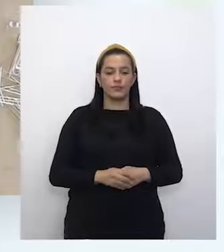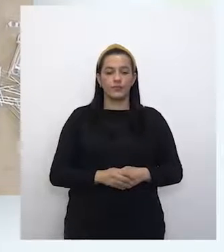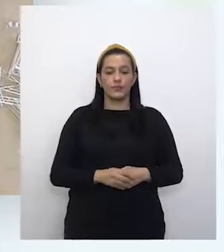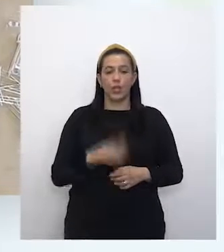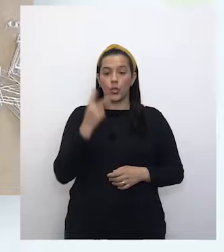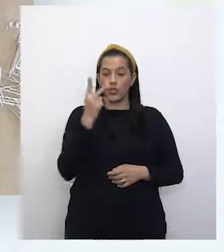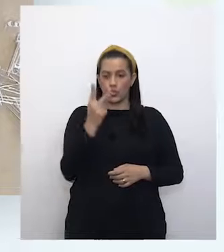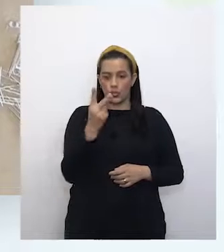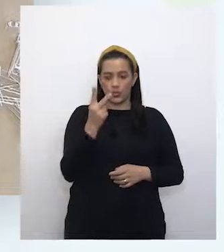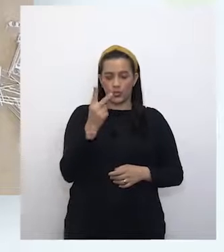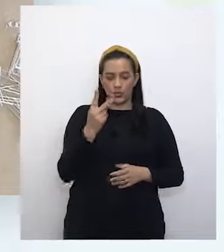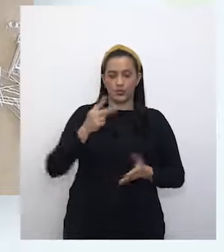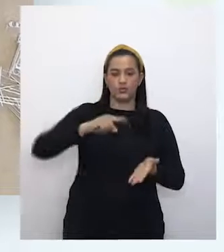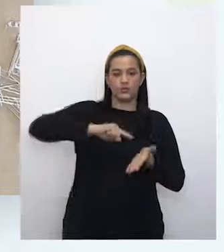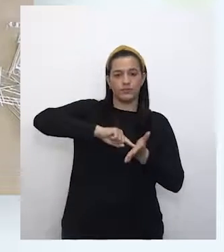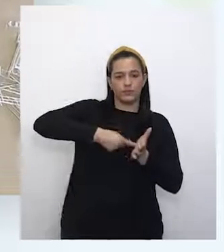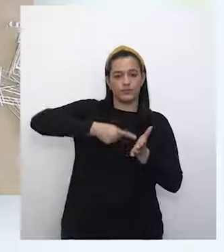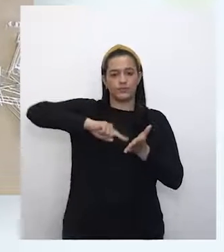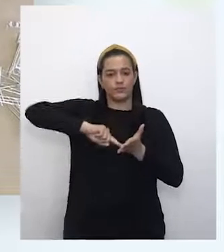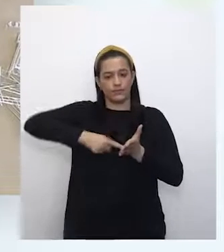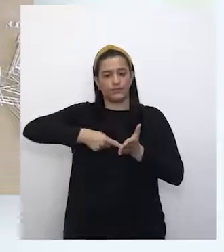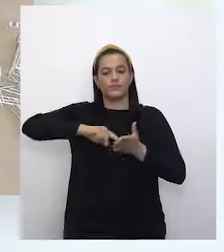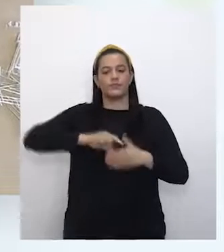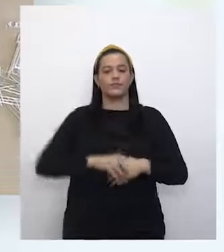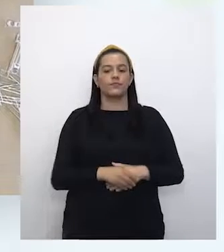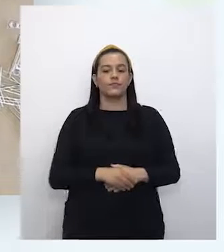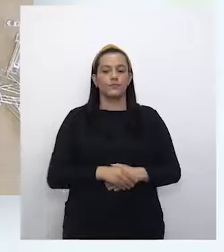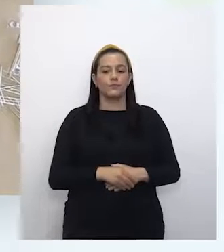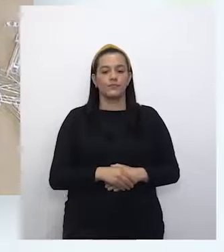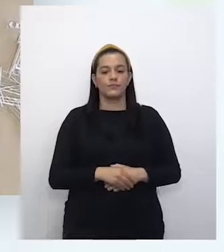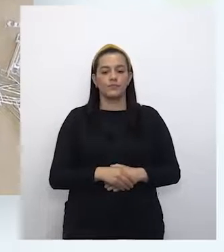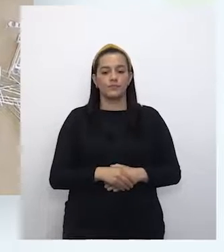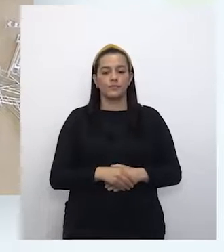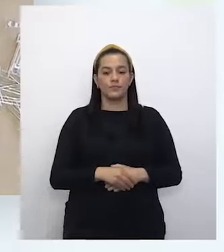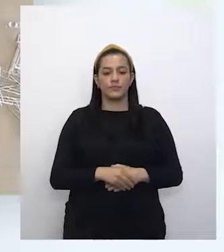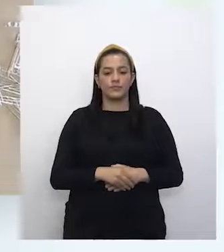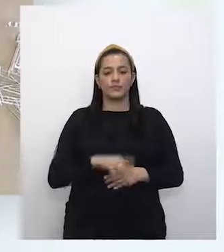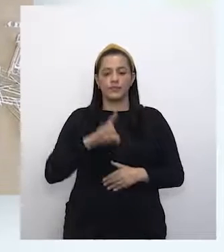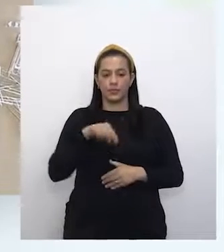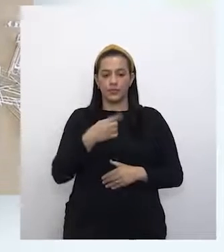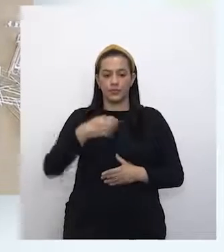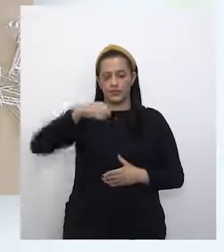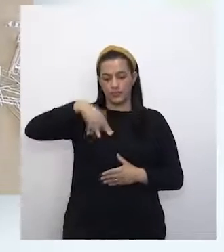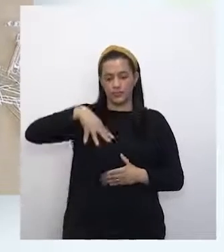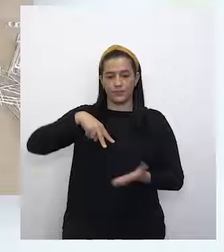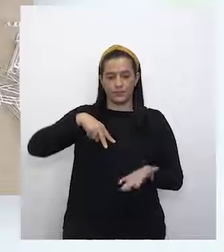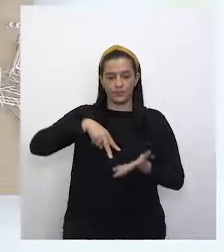fazer 2 furinhos, ok? Para encaixar o LED.